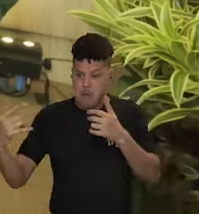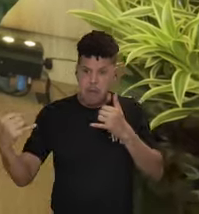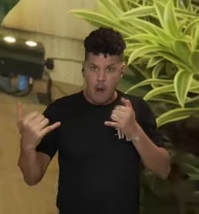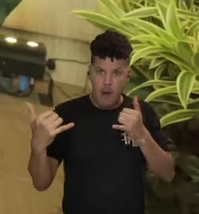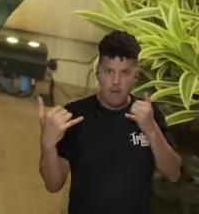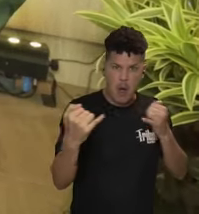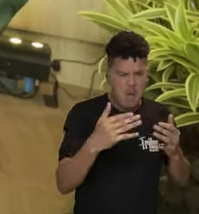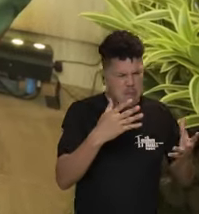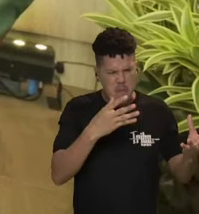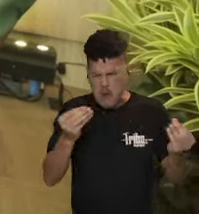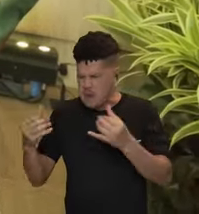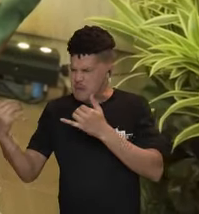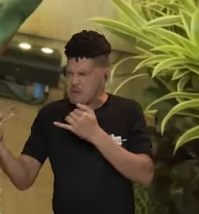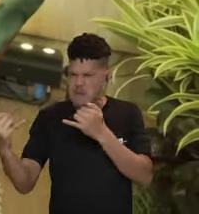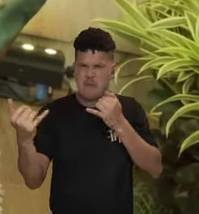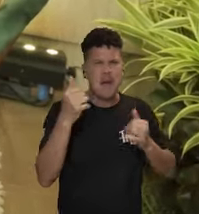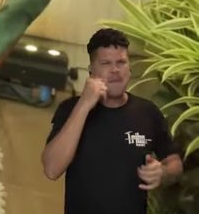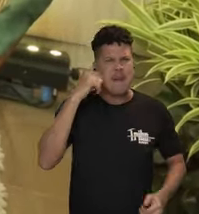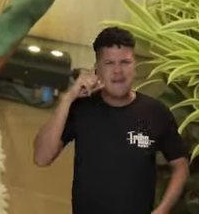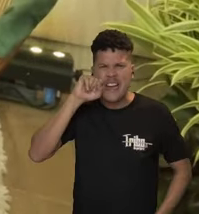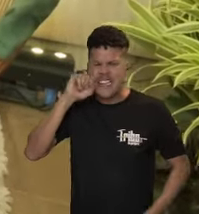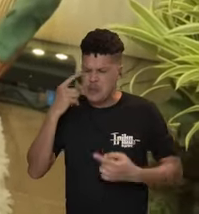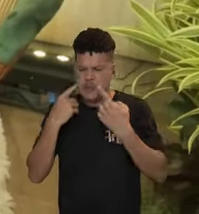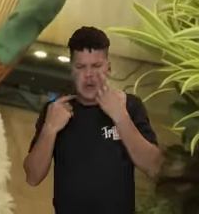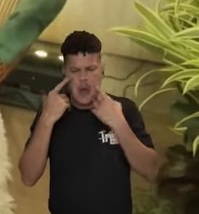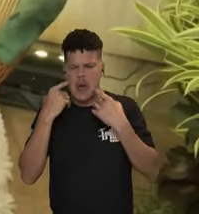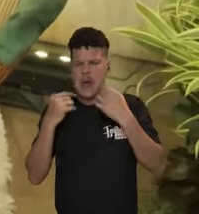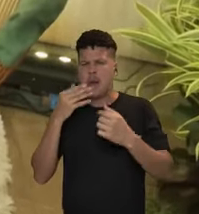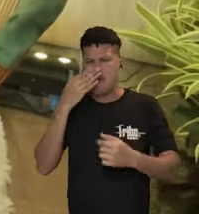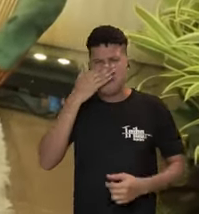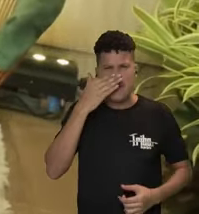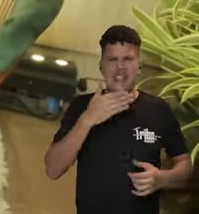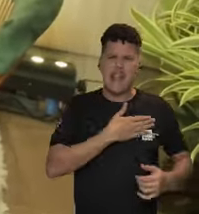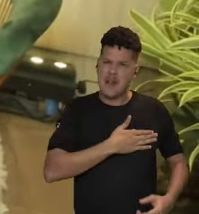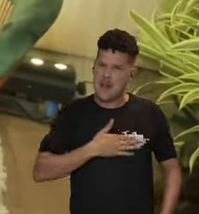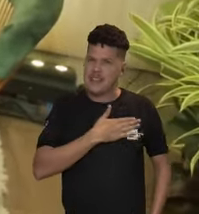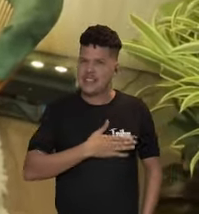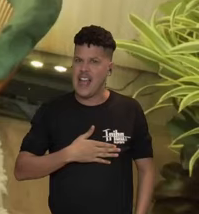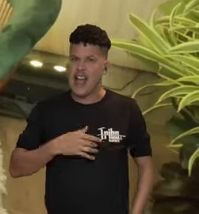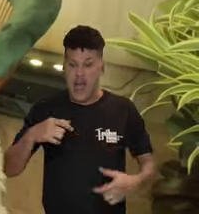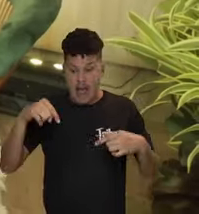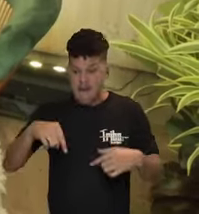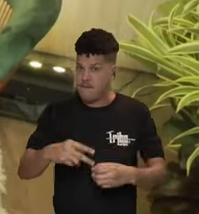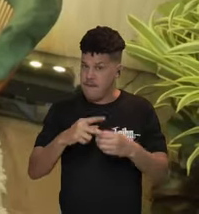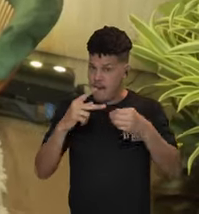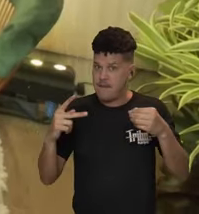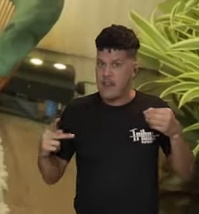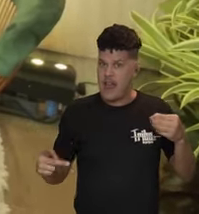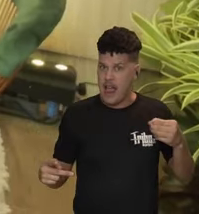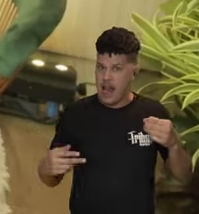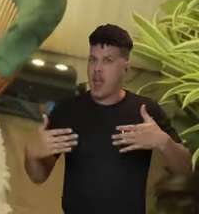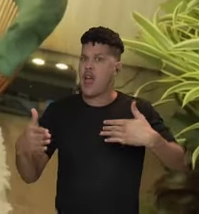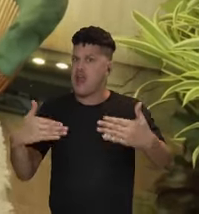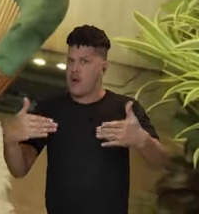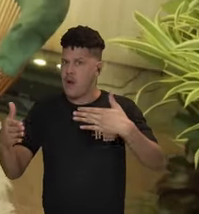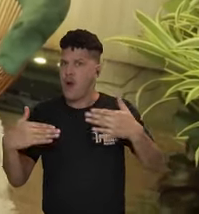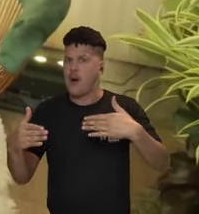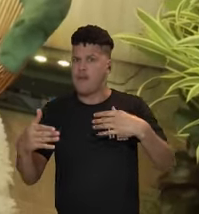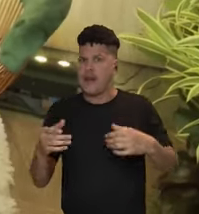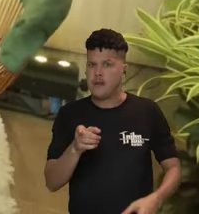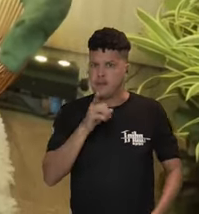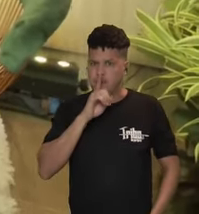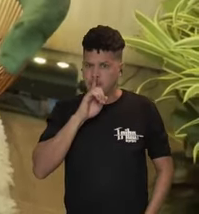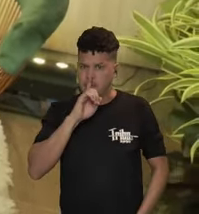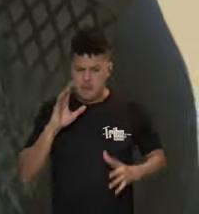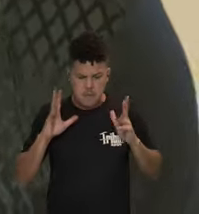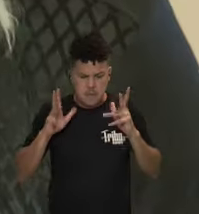muito chumbo, ó. Mãe que chora, puta gosta, então sai fora, não demora. Que a quebrada cobra falha, madrugada na calada,